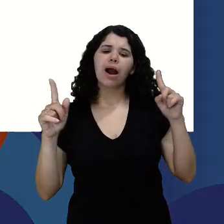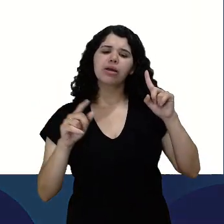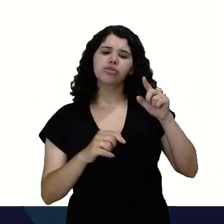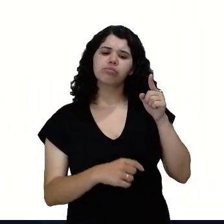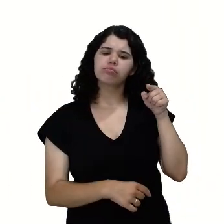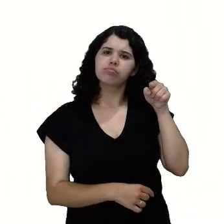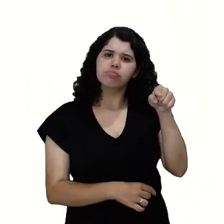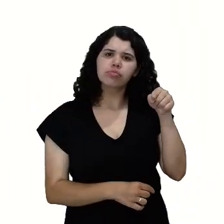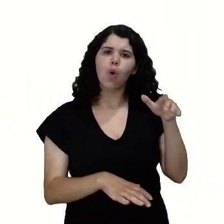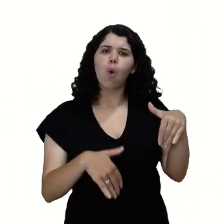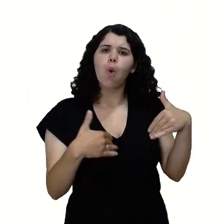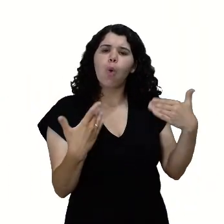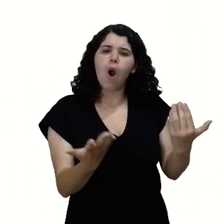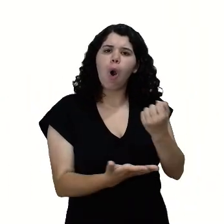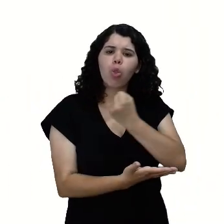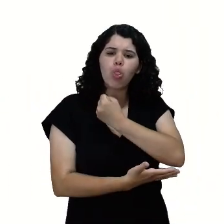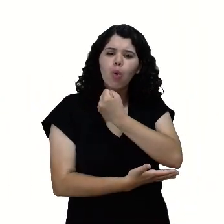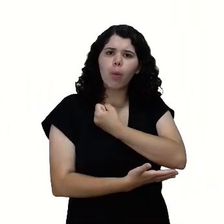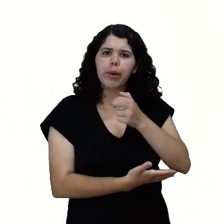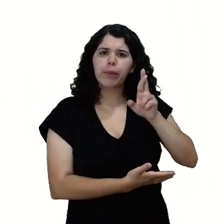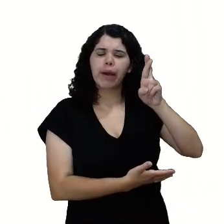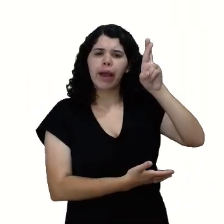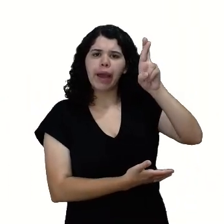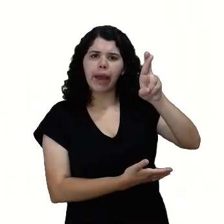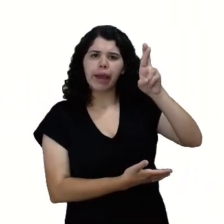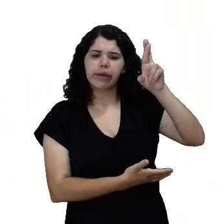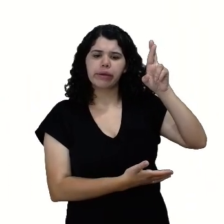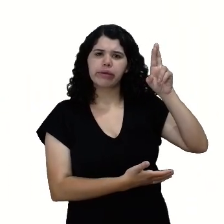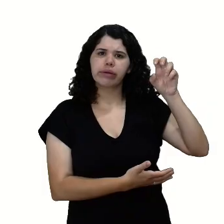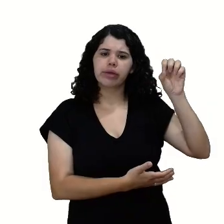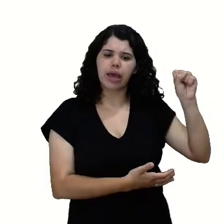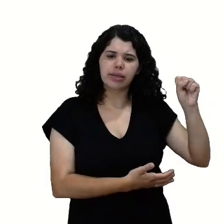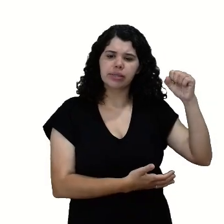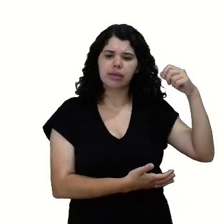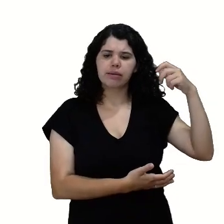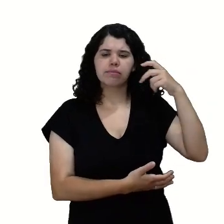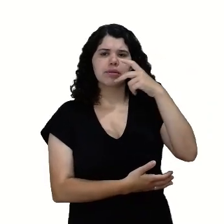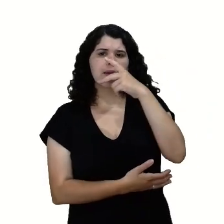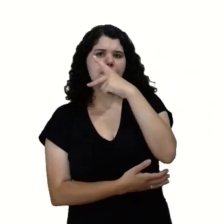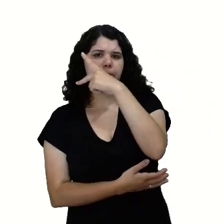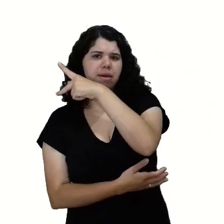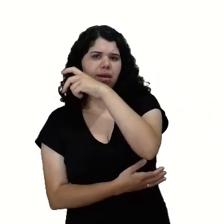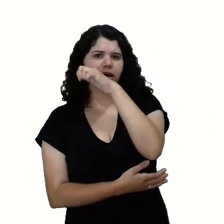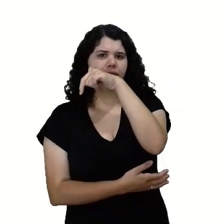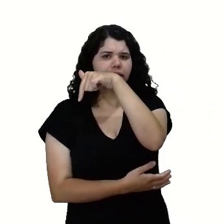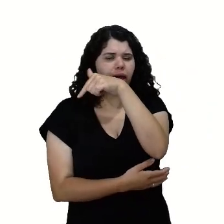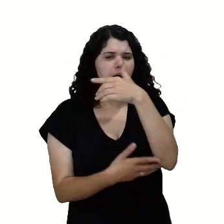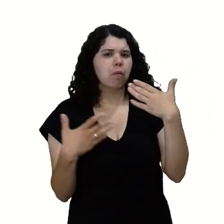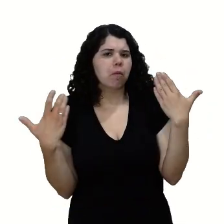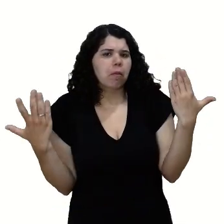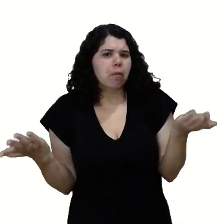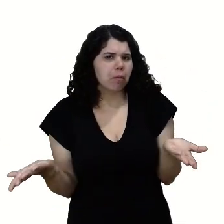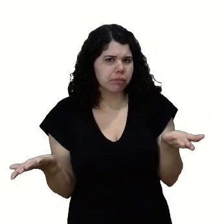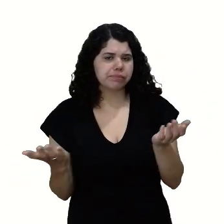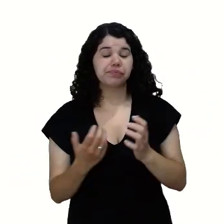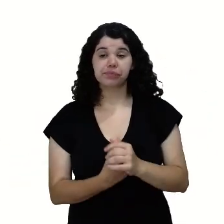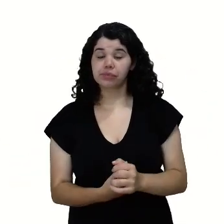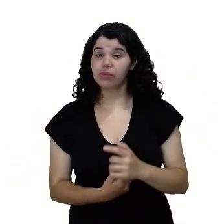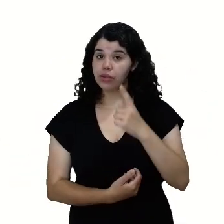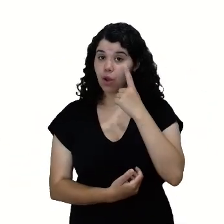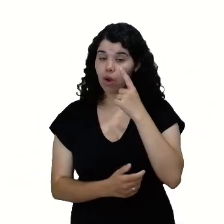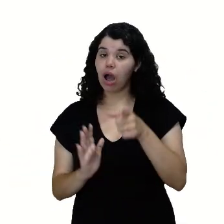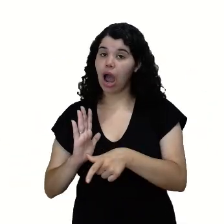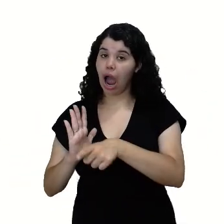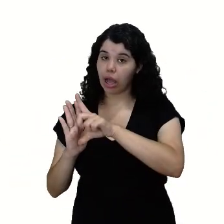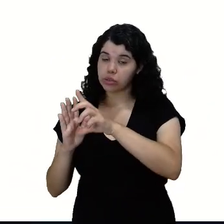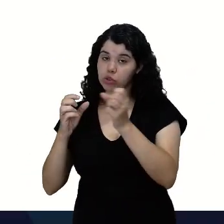valor inteiro que é representado pela letra R, S, P e Q. Então, vamos lá. Observa que o que eu expliquei há